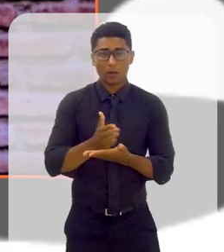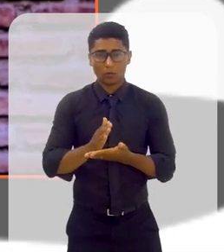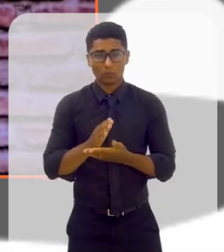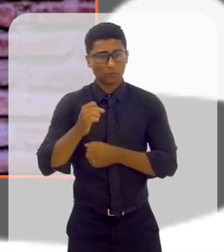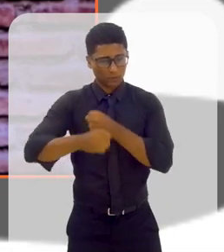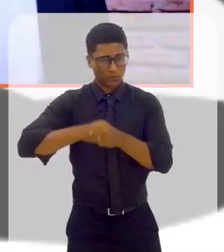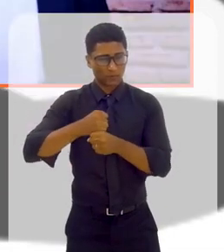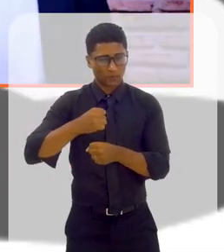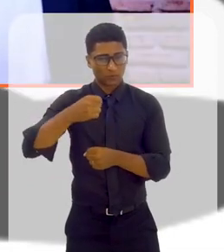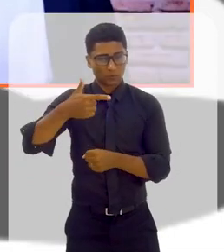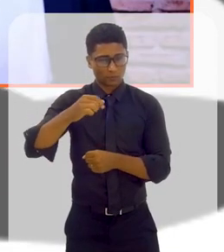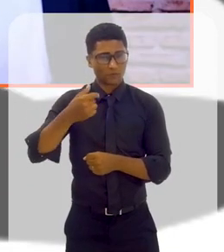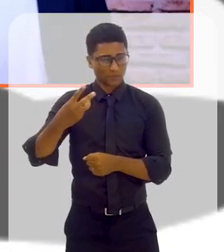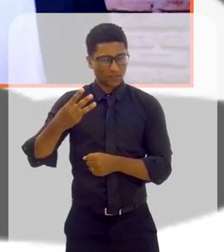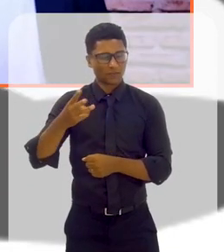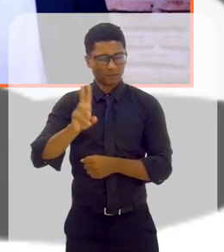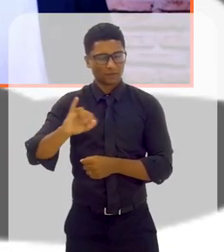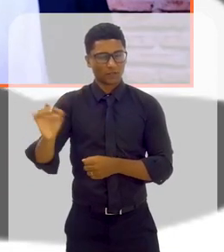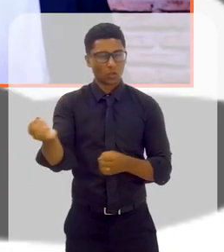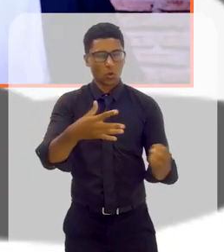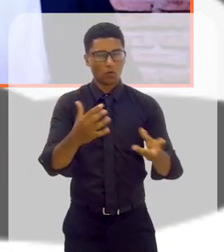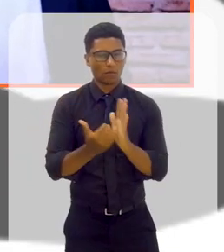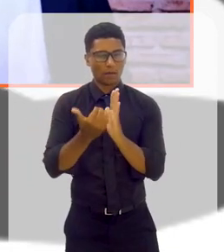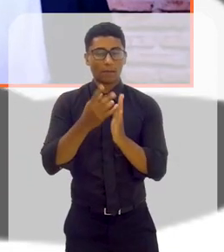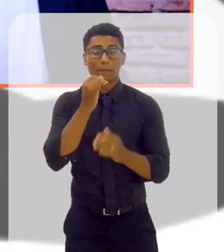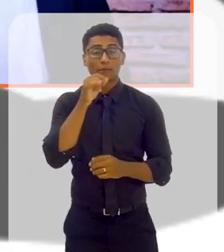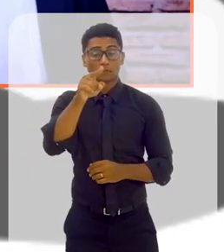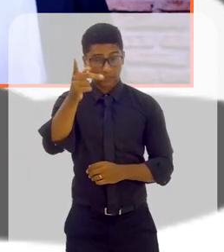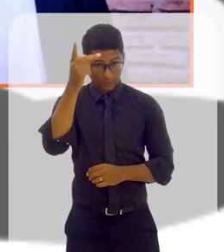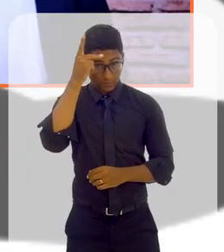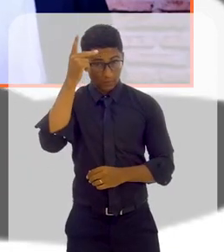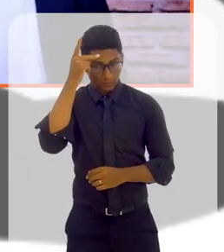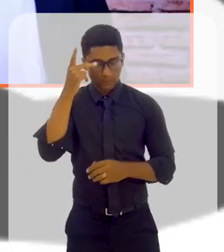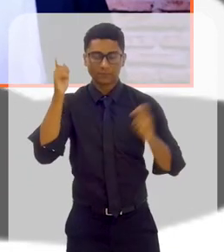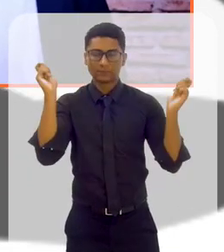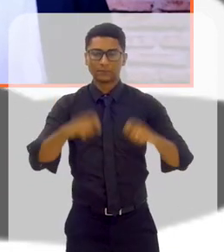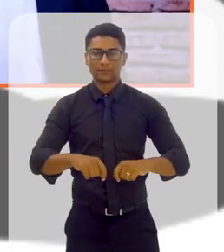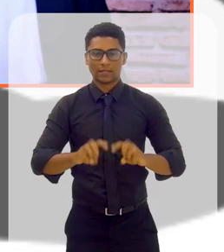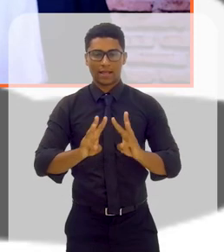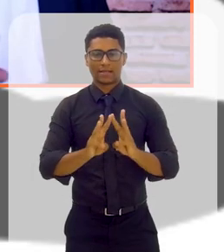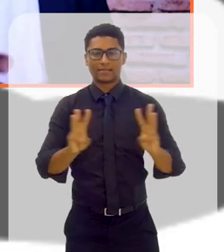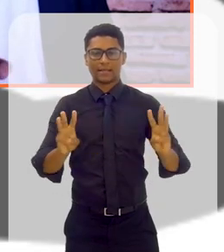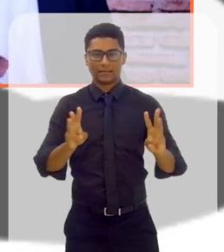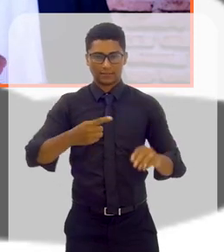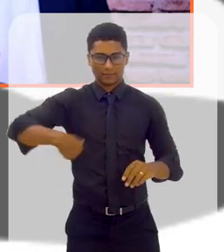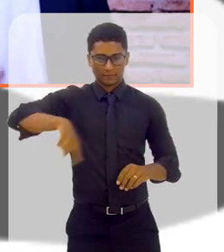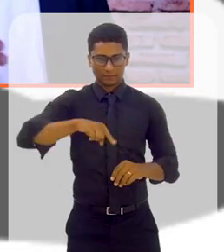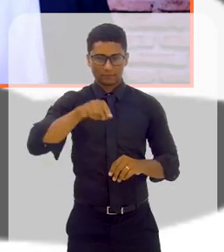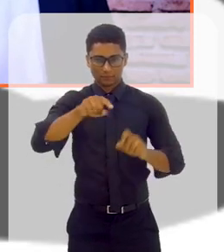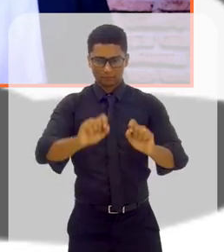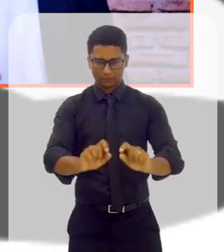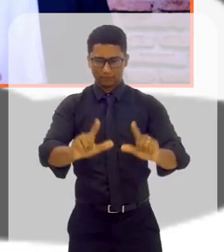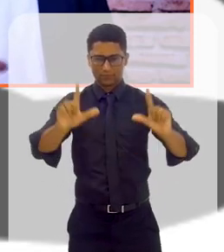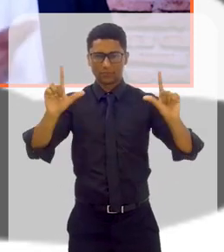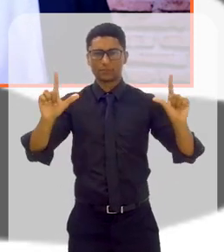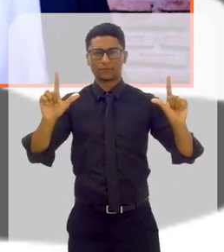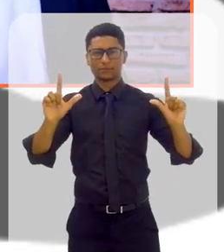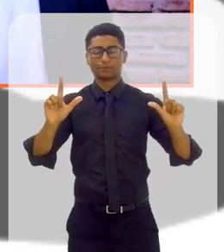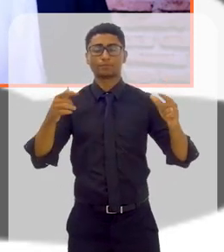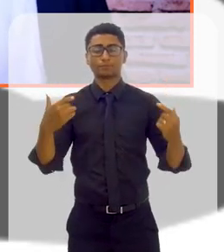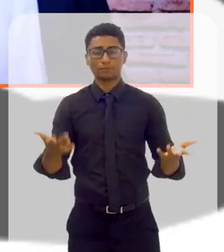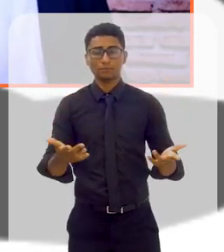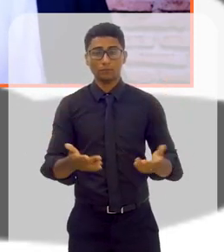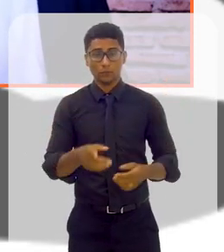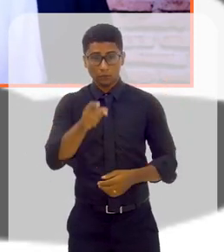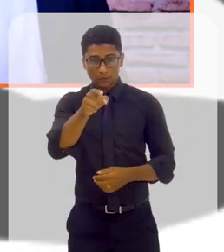novidade 2023. Nesse momento, se você está em São Paulo, você pode entrar no nosso site de produtos remanufaturados e você pode, no momento